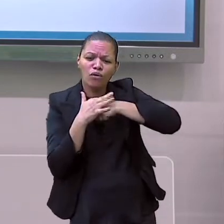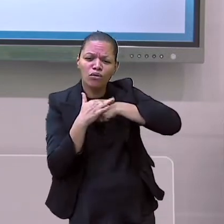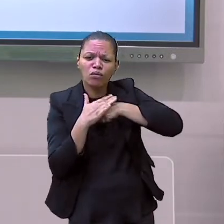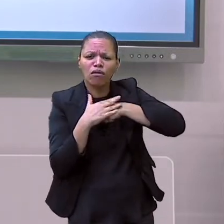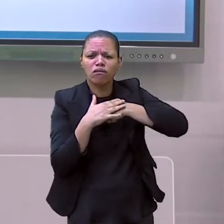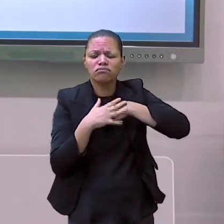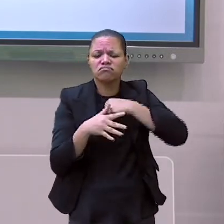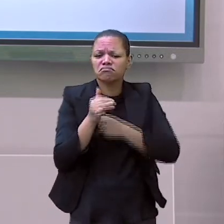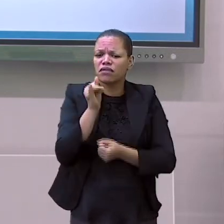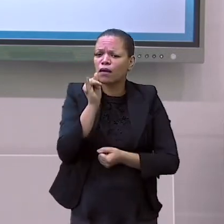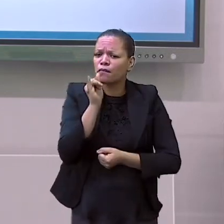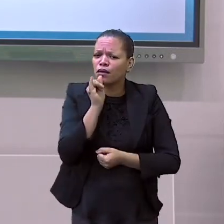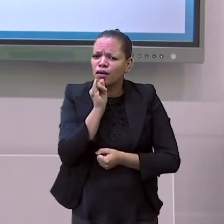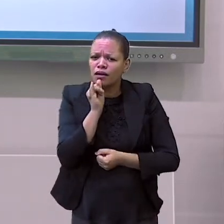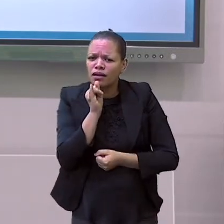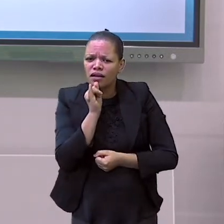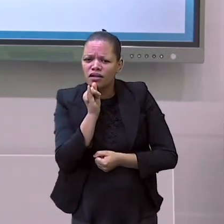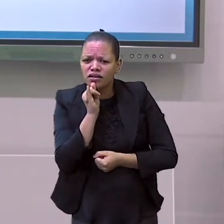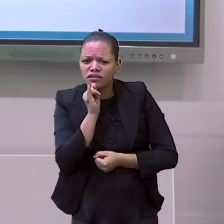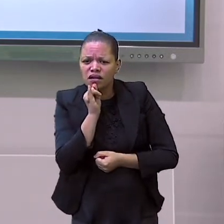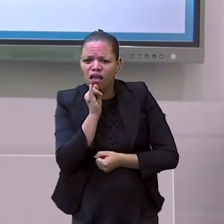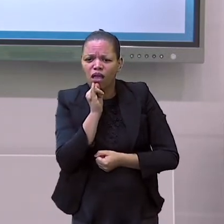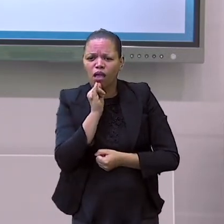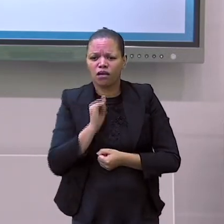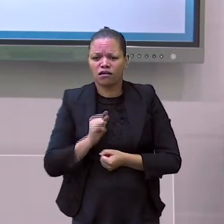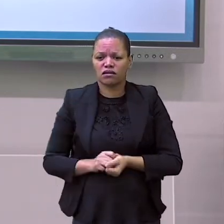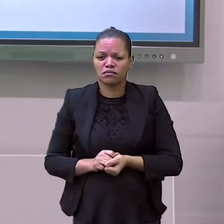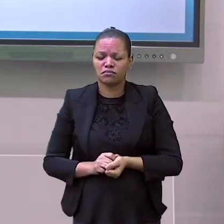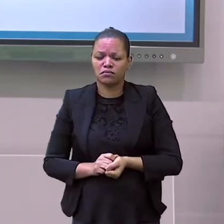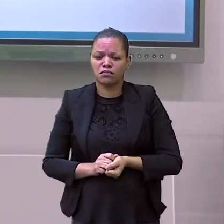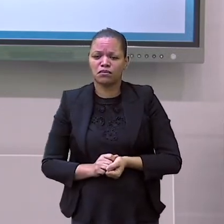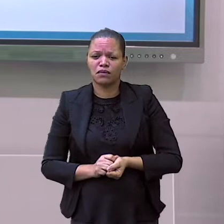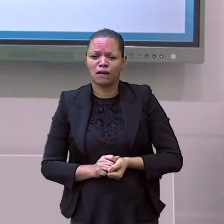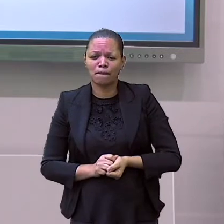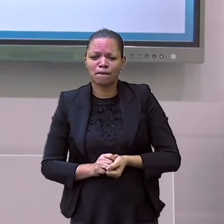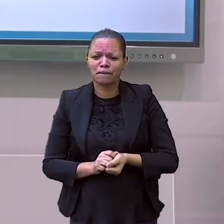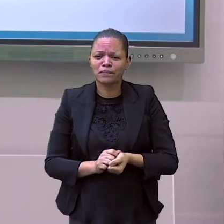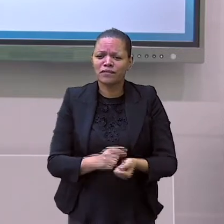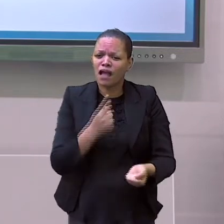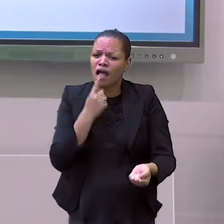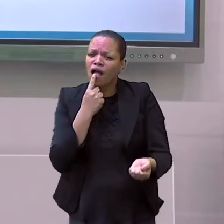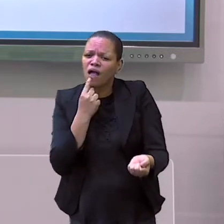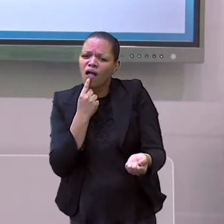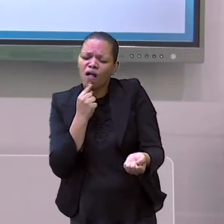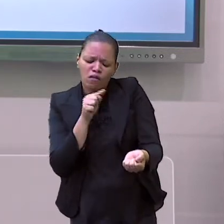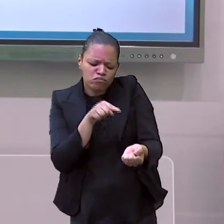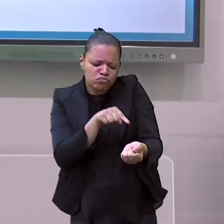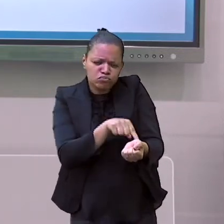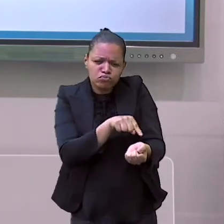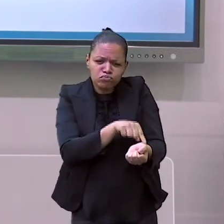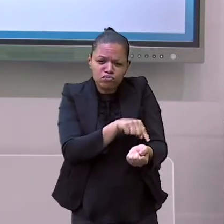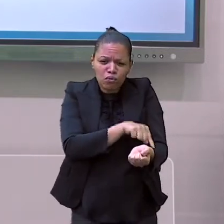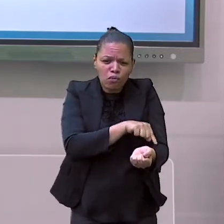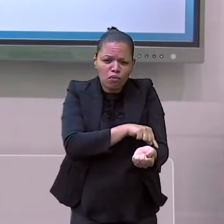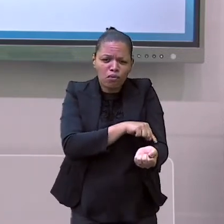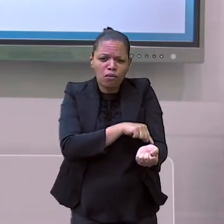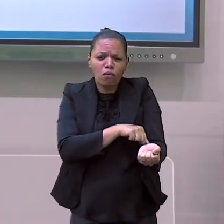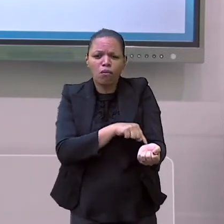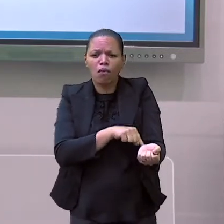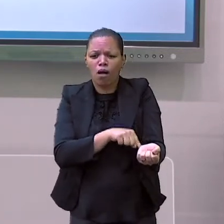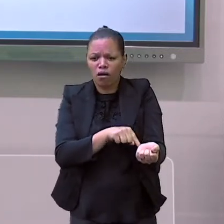na adolescência, você ter aí o contágio da catapora. E o que acontece? No momento que você